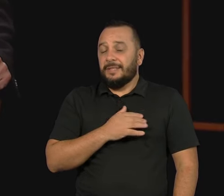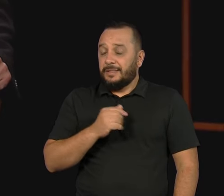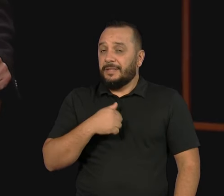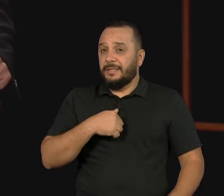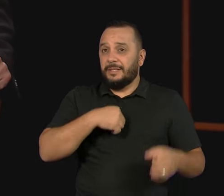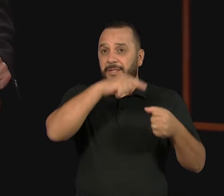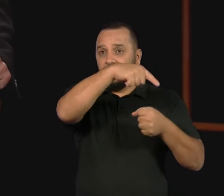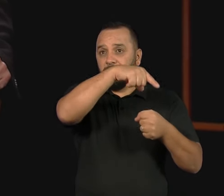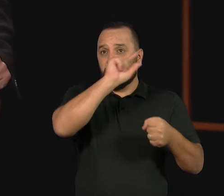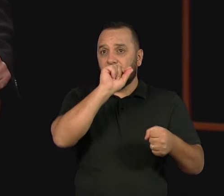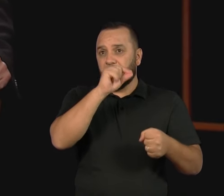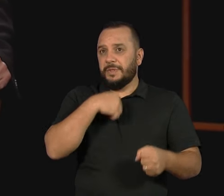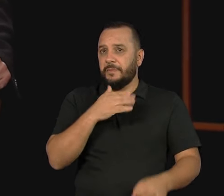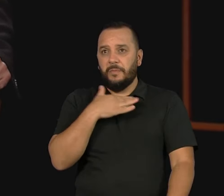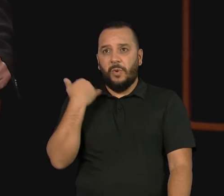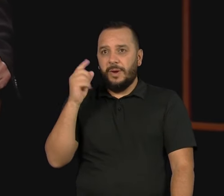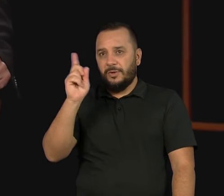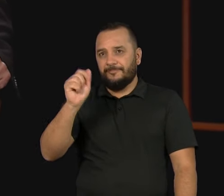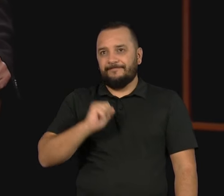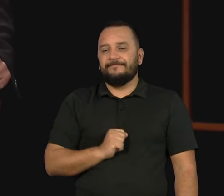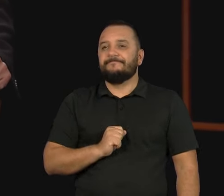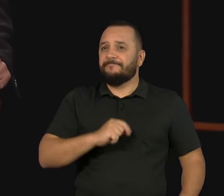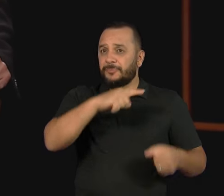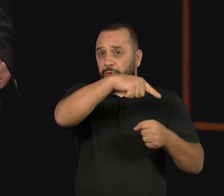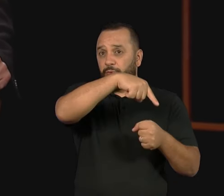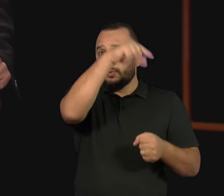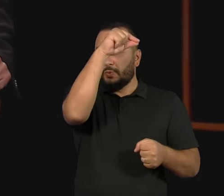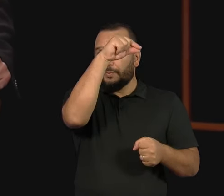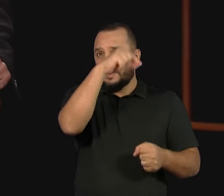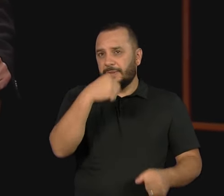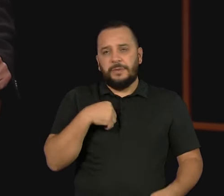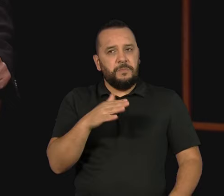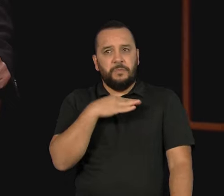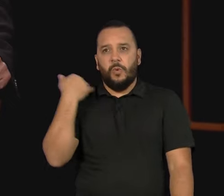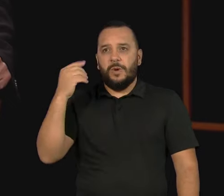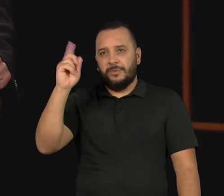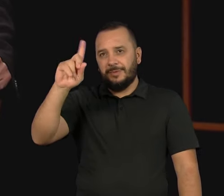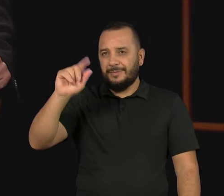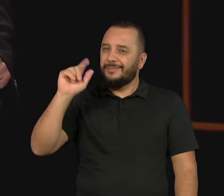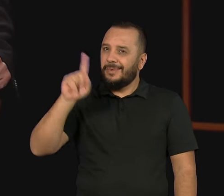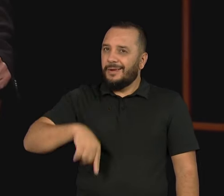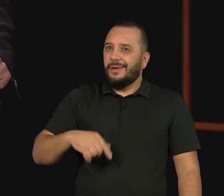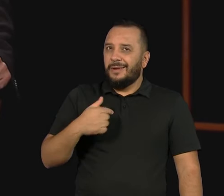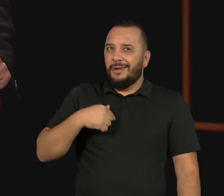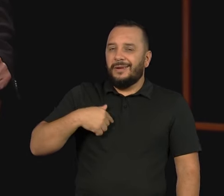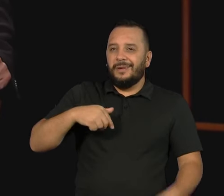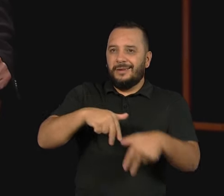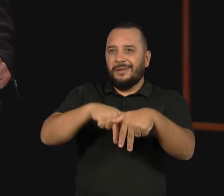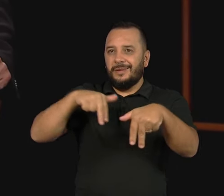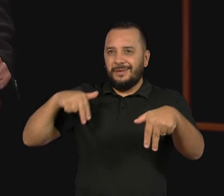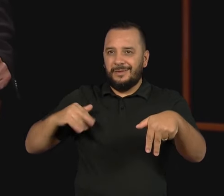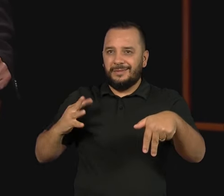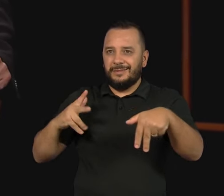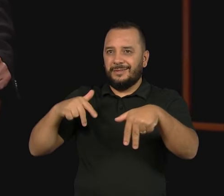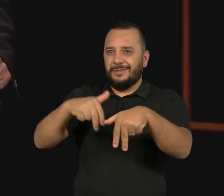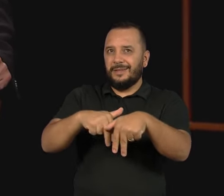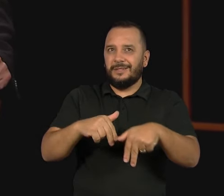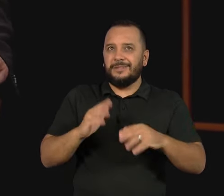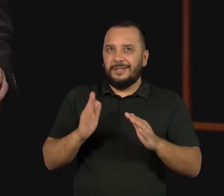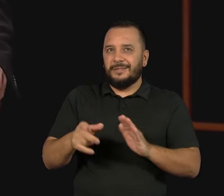Zumbi não morreu. Todos nós escutamos isso, Zumbi não morreu. É uma coisa que vem da nossa ancestralidade desde o século